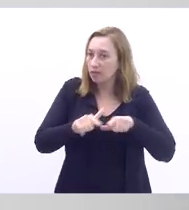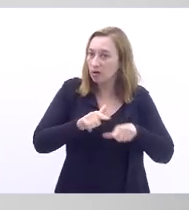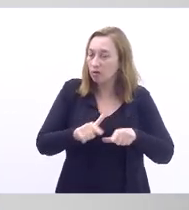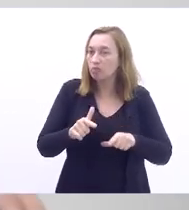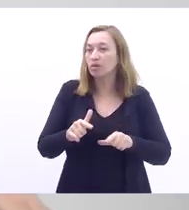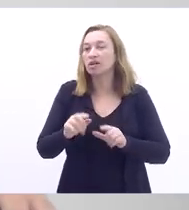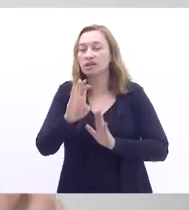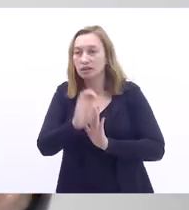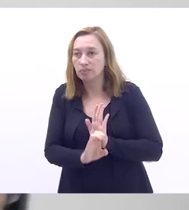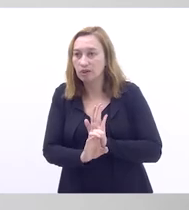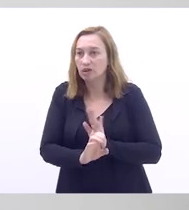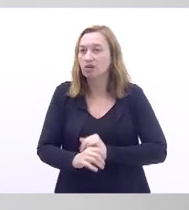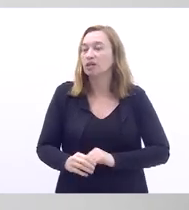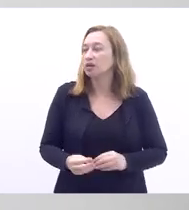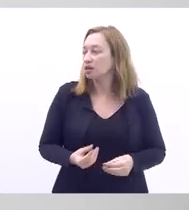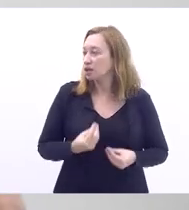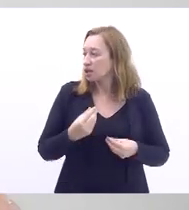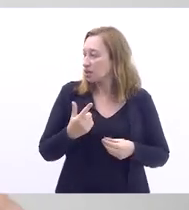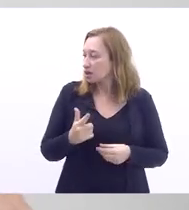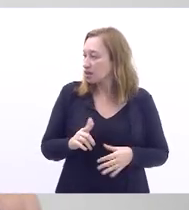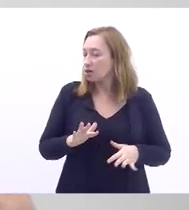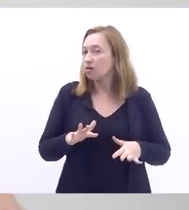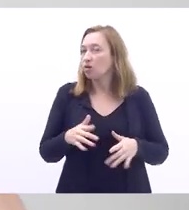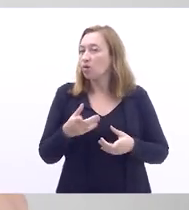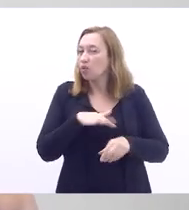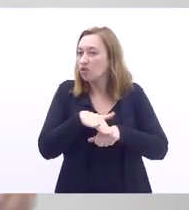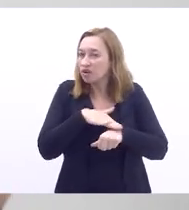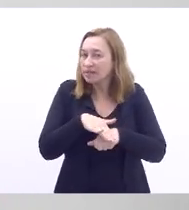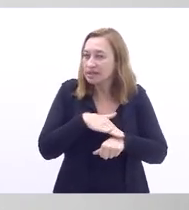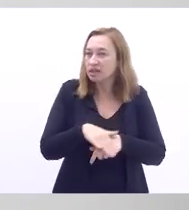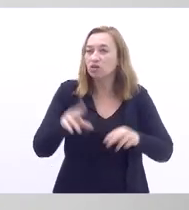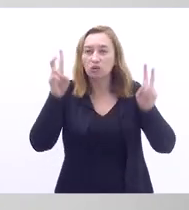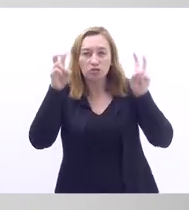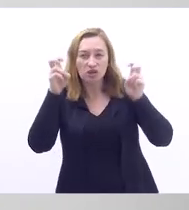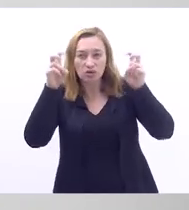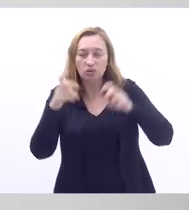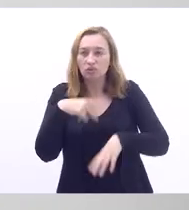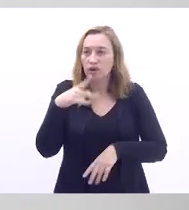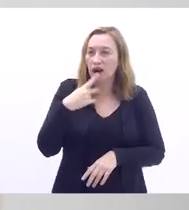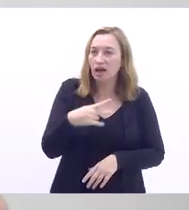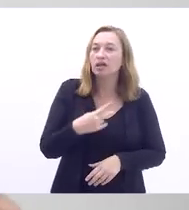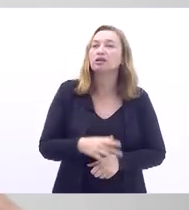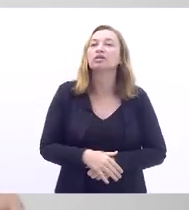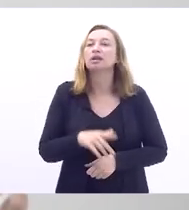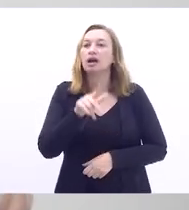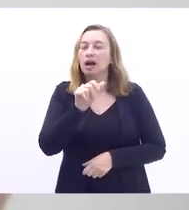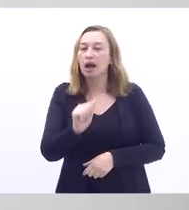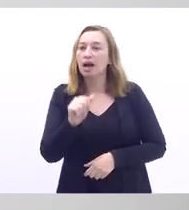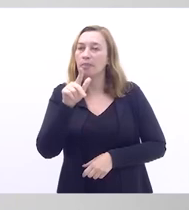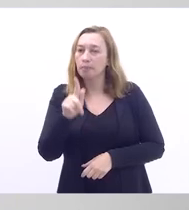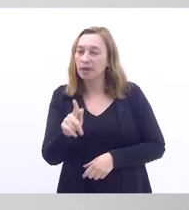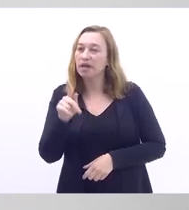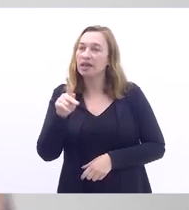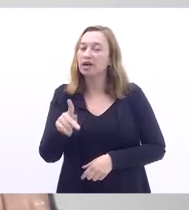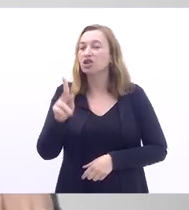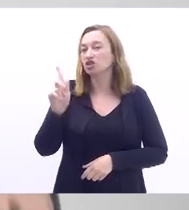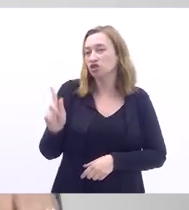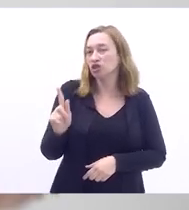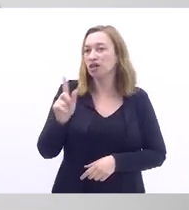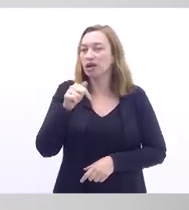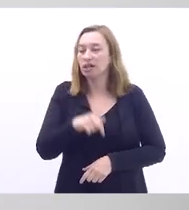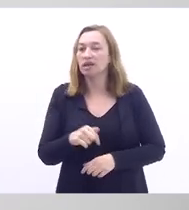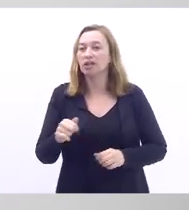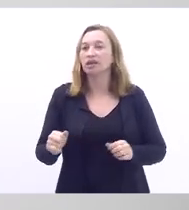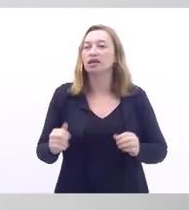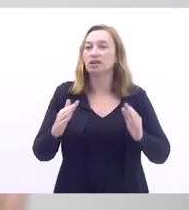emenda tá lá assim como né aqui dialogando com as questões trazidas pela a PG Cremilda aqui